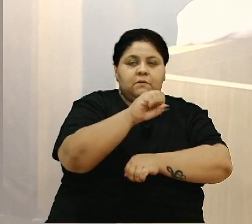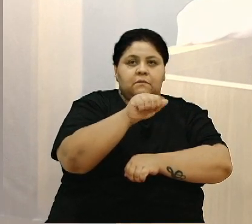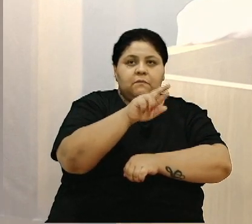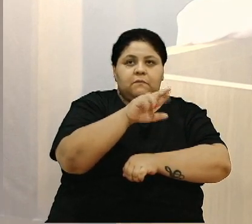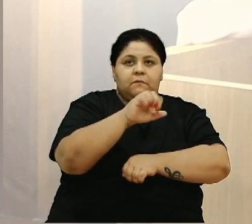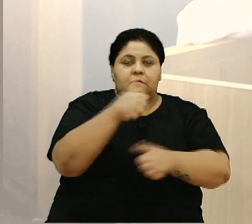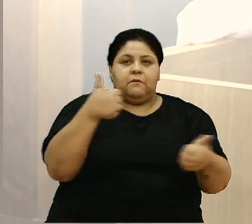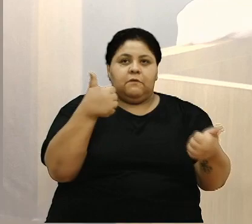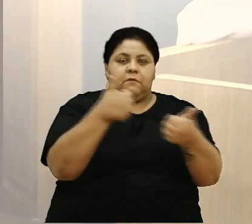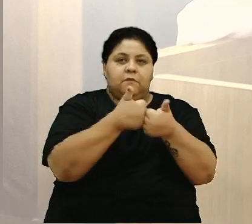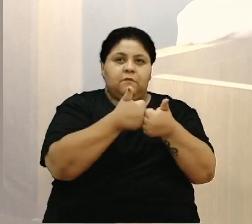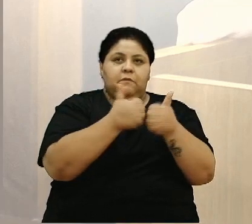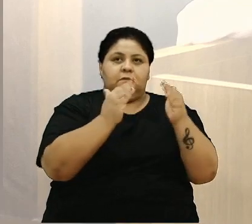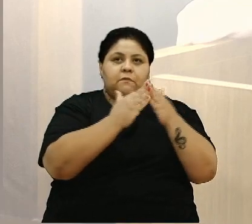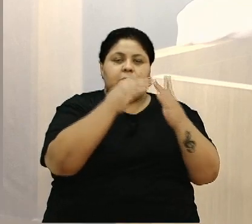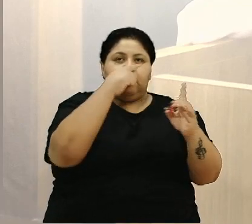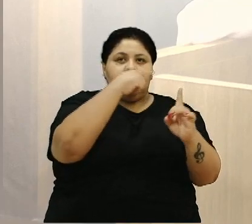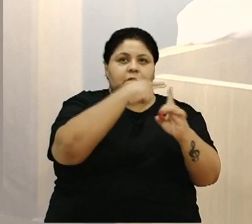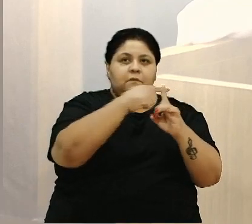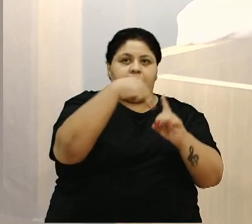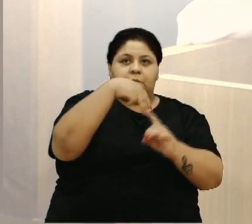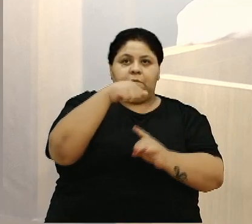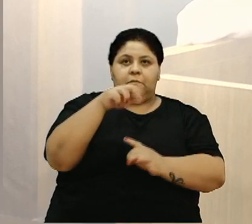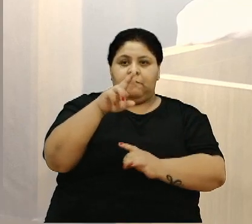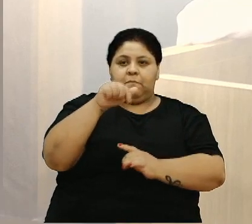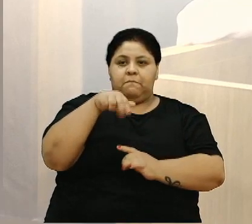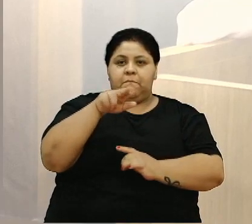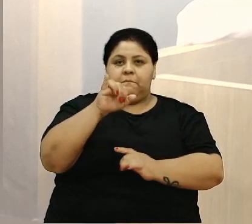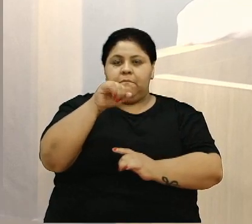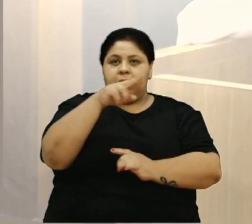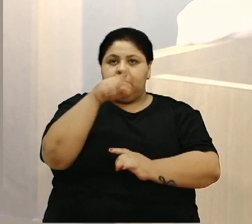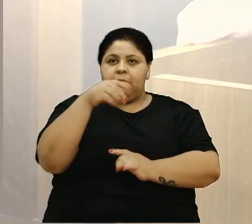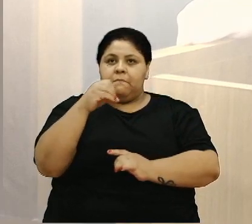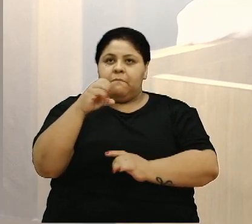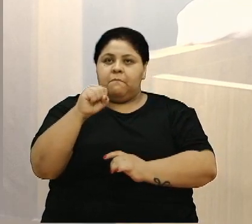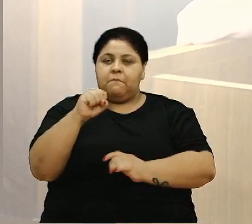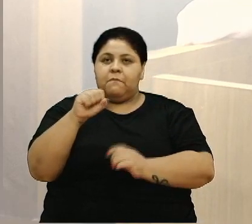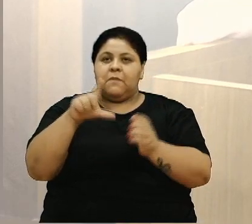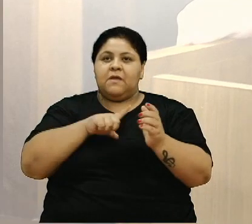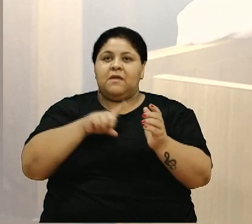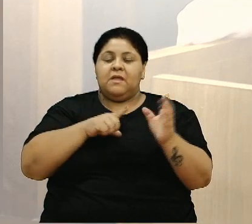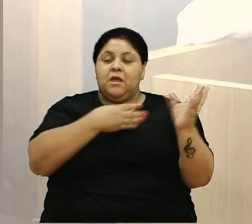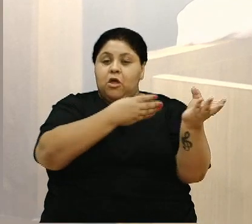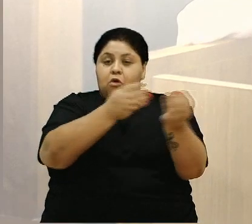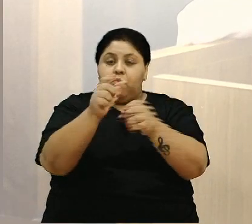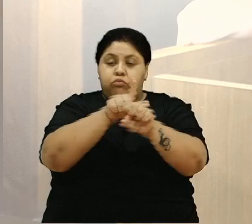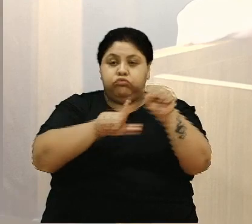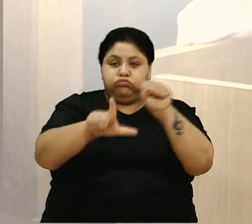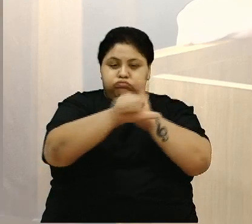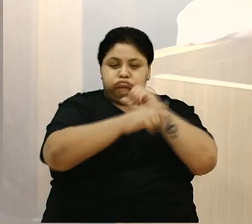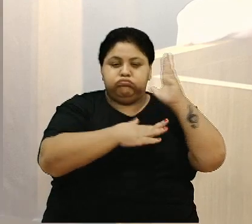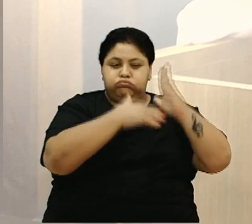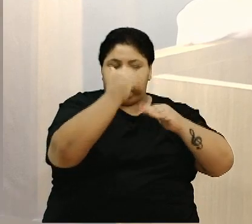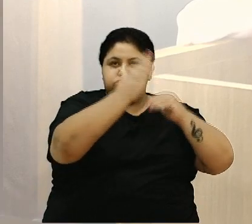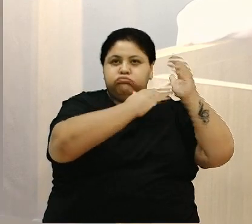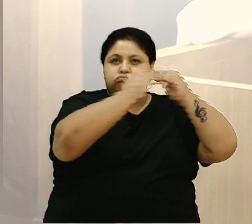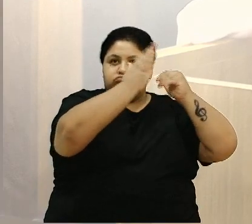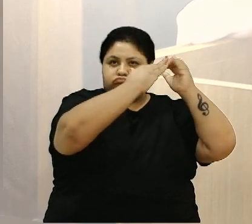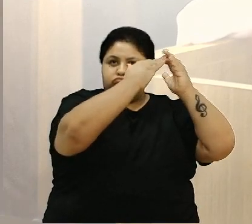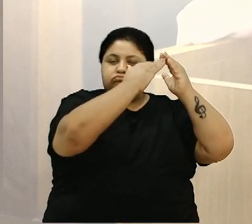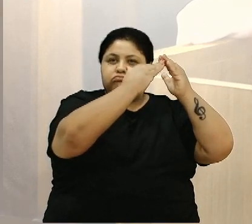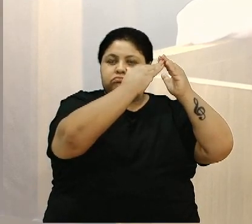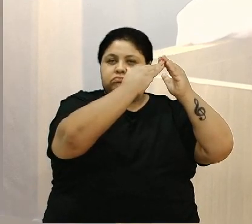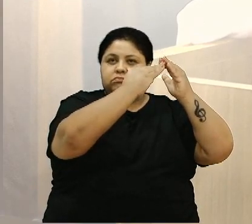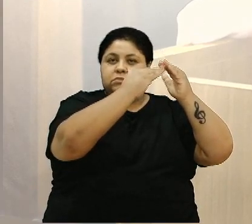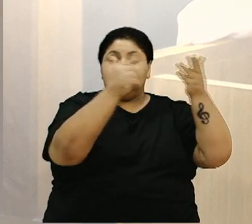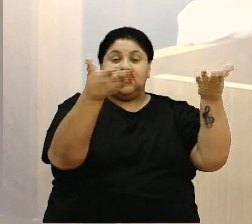próximo à igreja do São Marquinhos, ao bairro São Marquinhos, aonde tem diversos loteamentos sendo construídos naquela região, aonde a